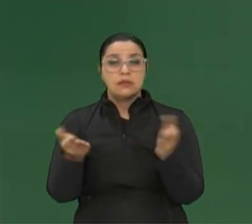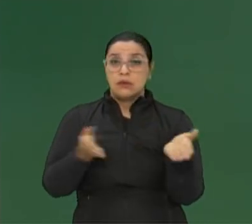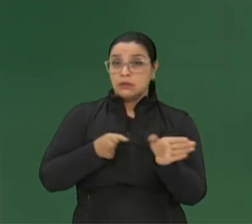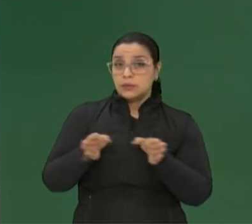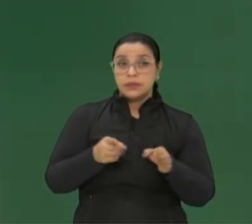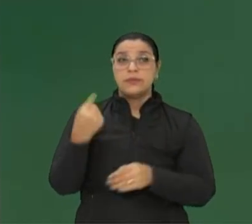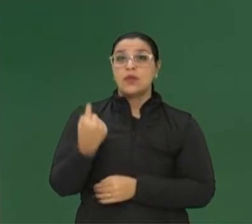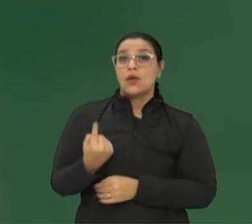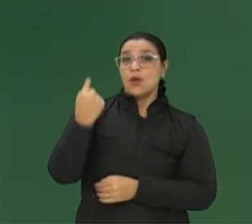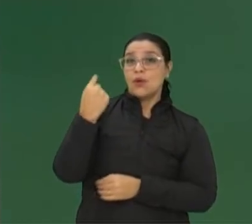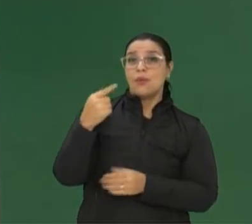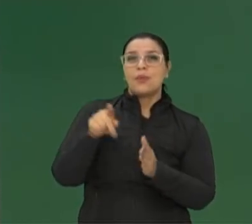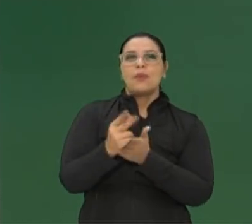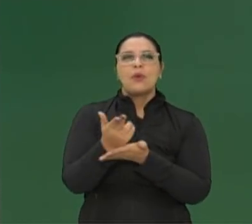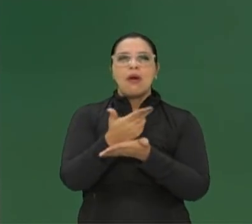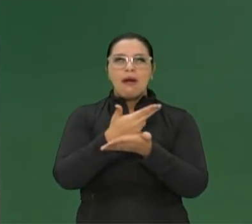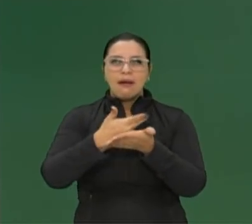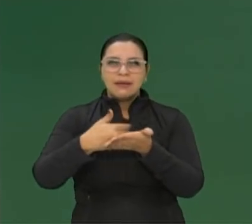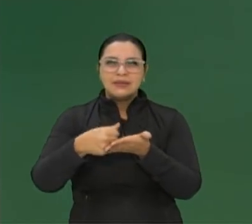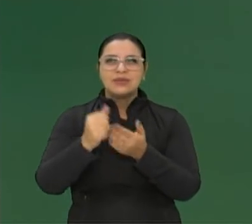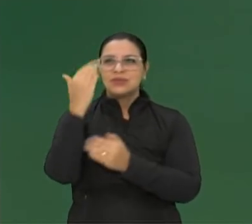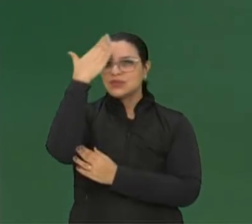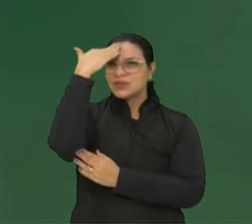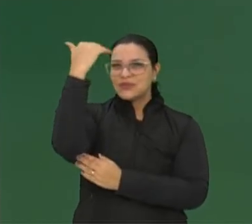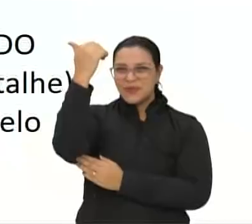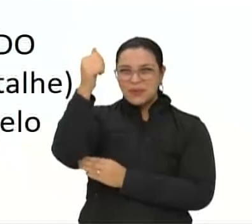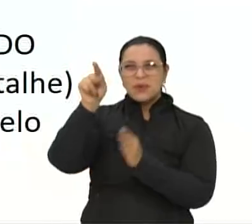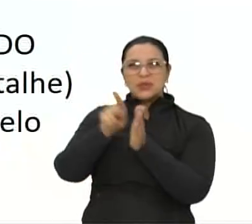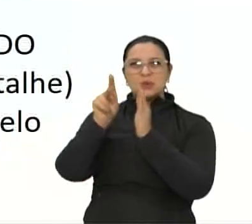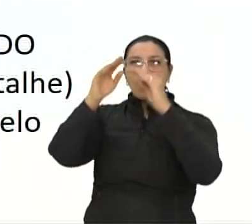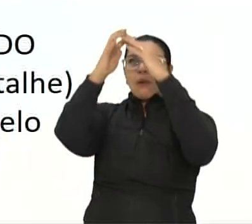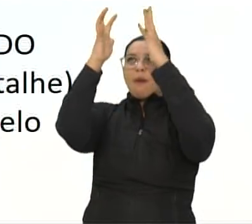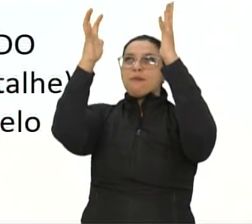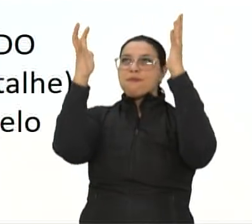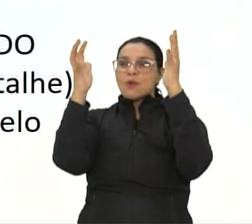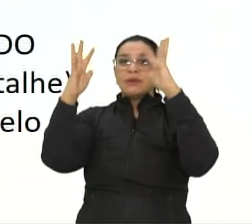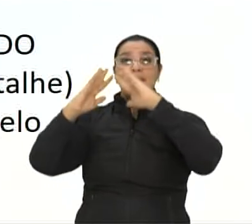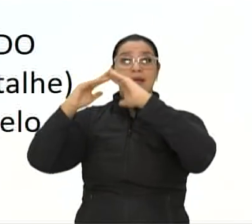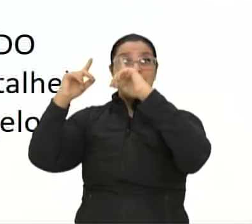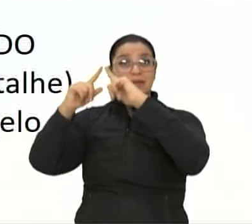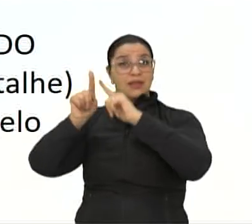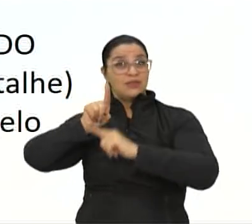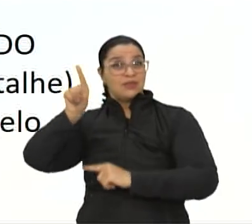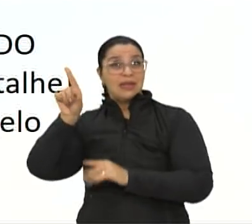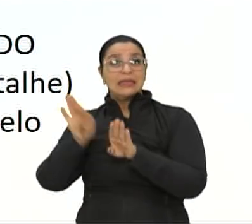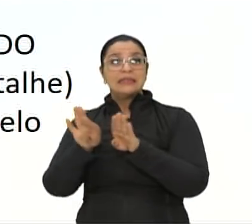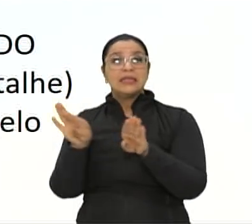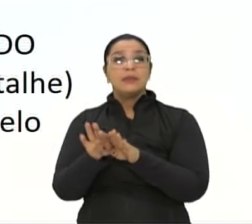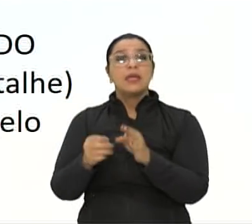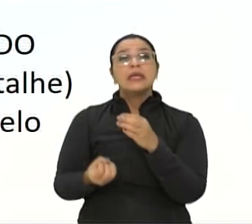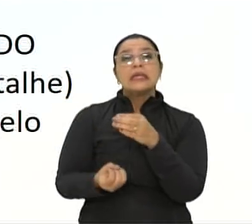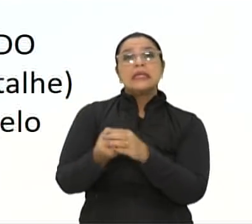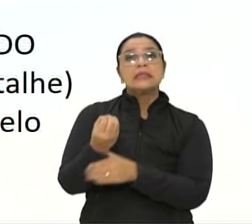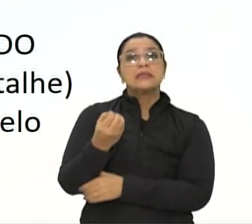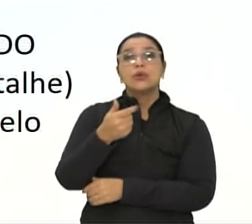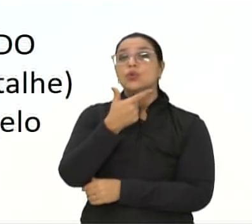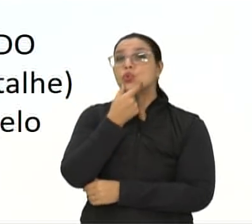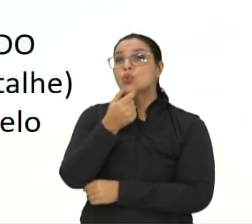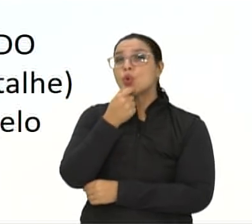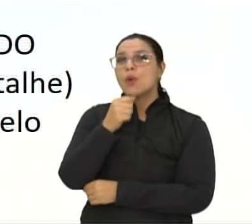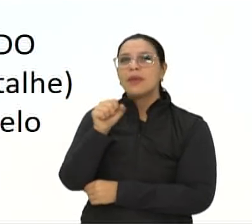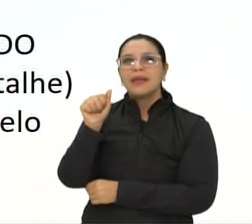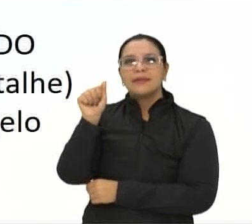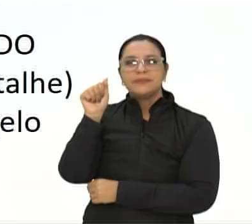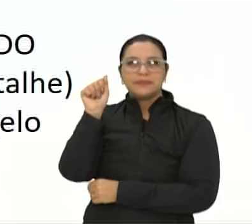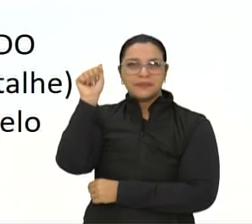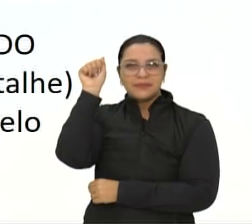uma obra do Michelangelo lá, né, que está no teto da Capela Sistina, né, a criação de Adão por Deus. E aqui nós temos justamente,